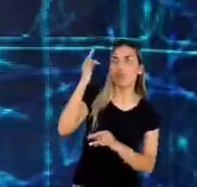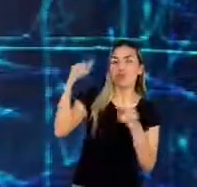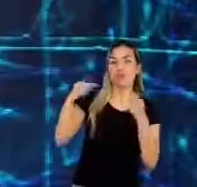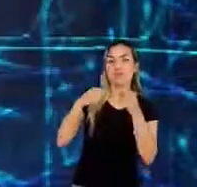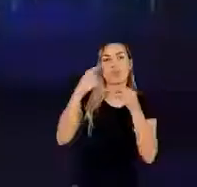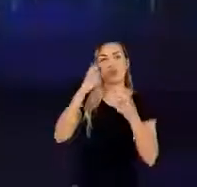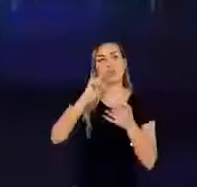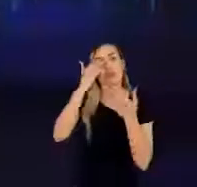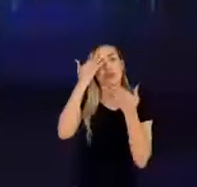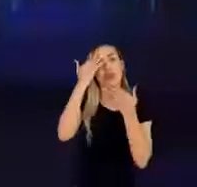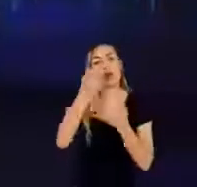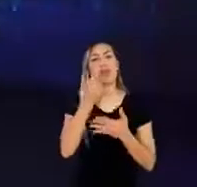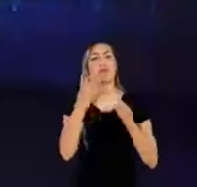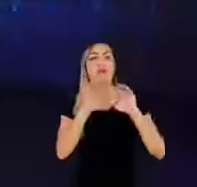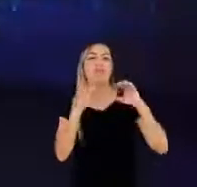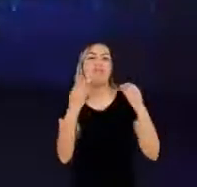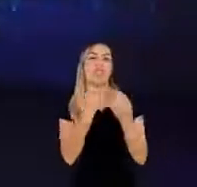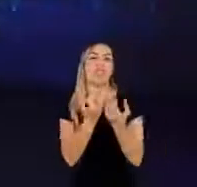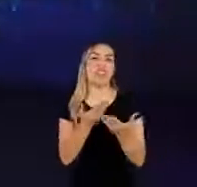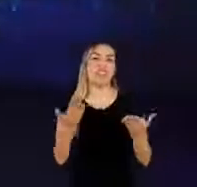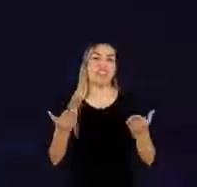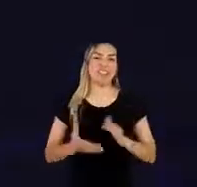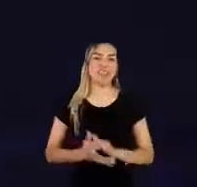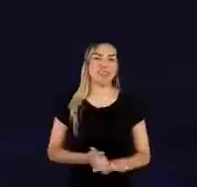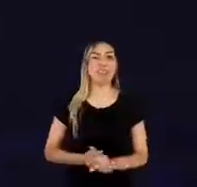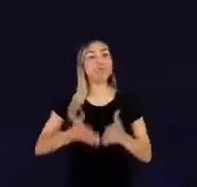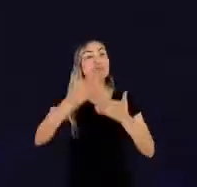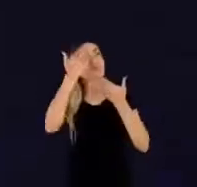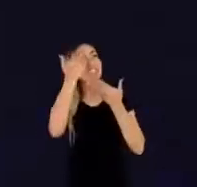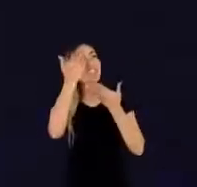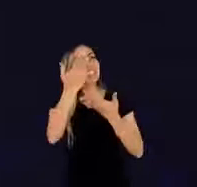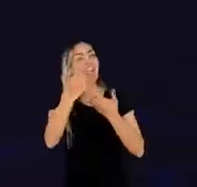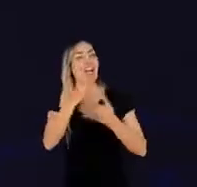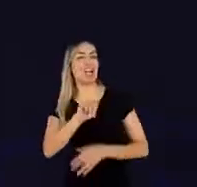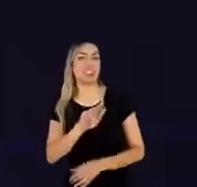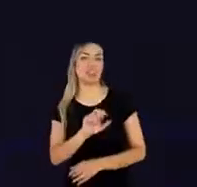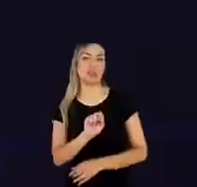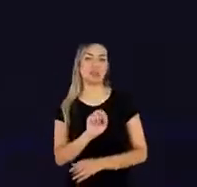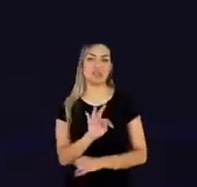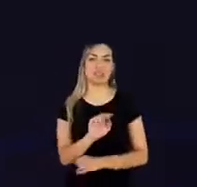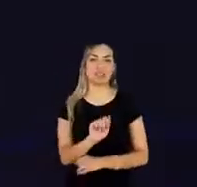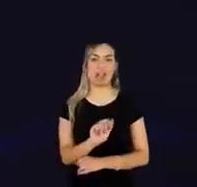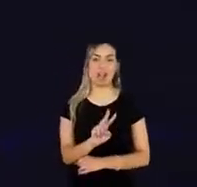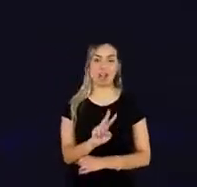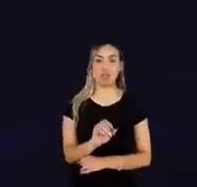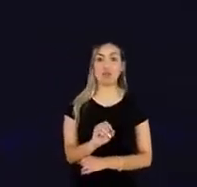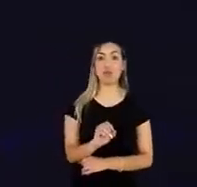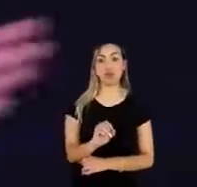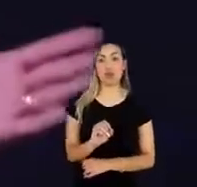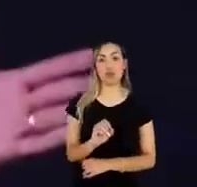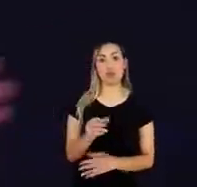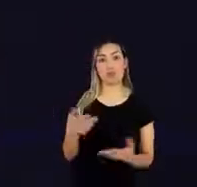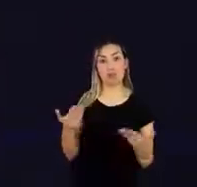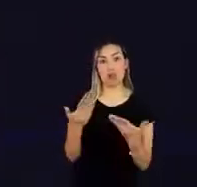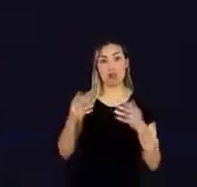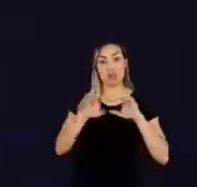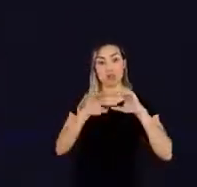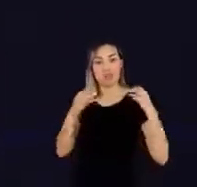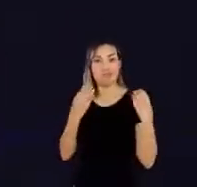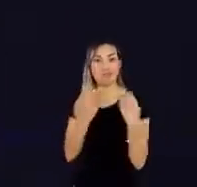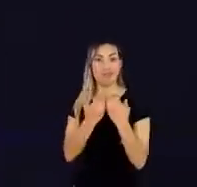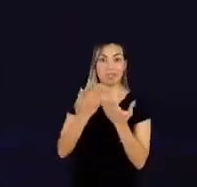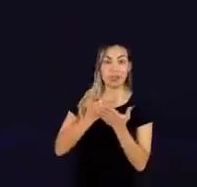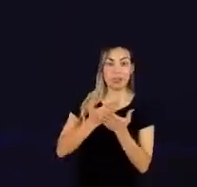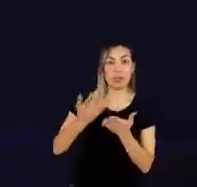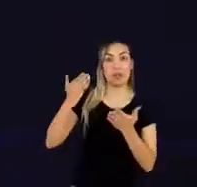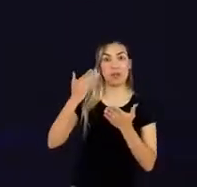todos e obrigado Gustavo mais uma grande Fala nessa abertura do citenel 2028 fica o convite para mim do